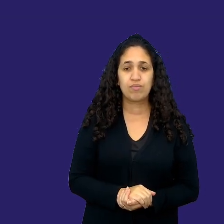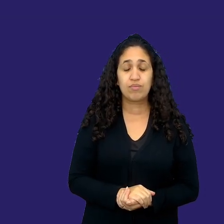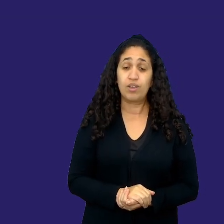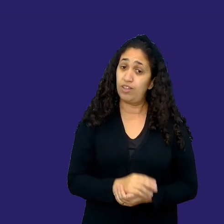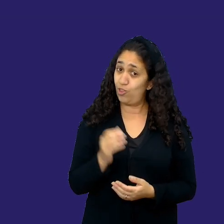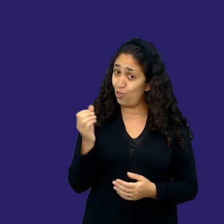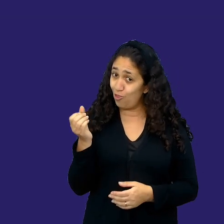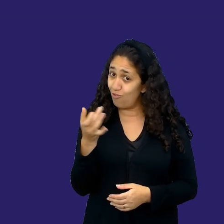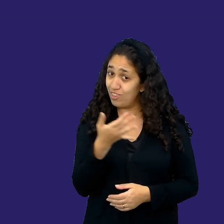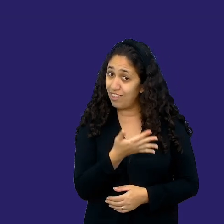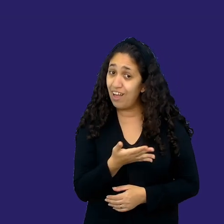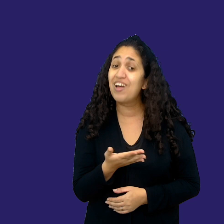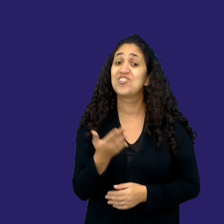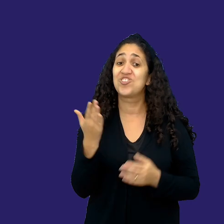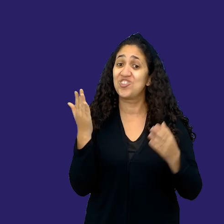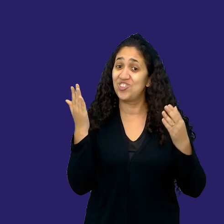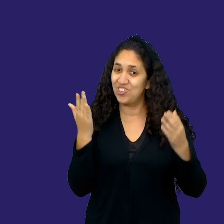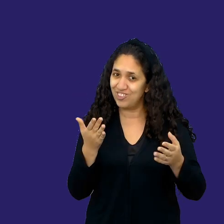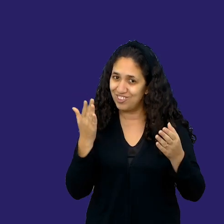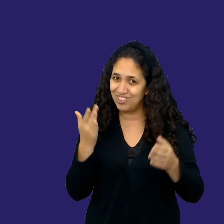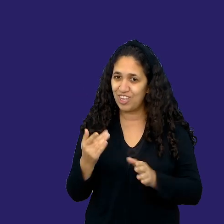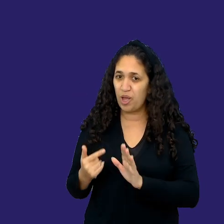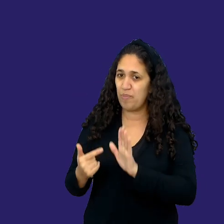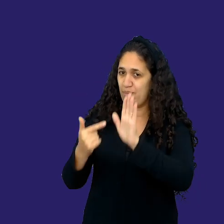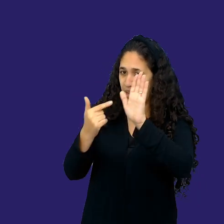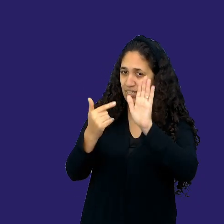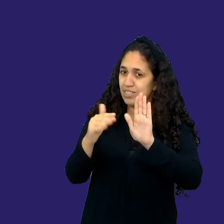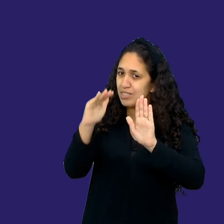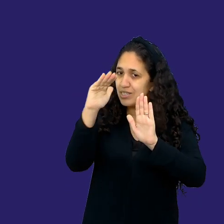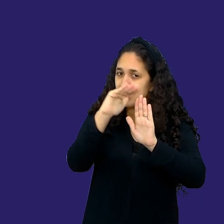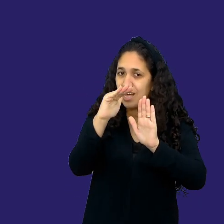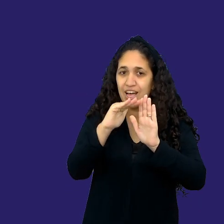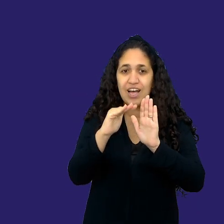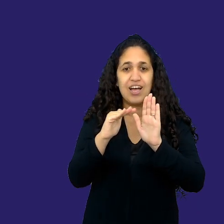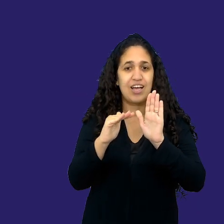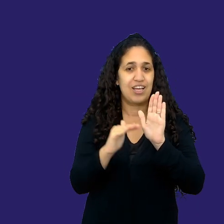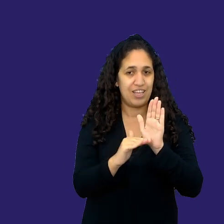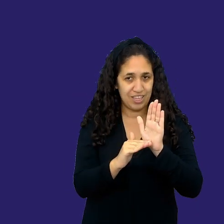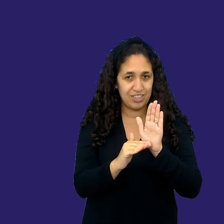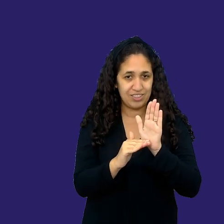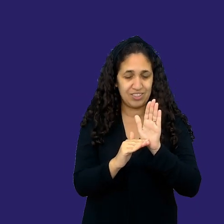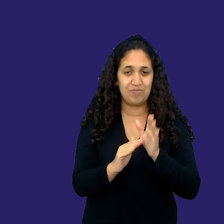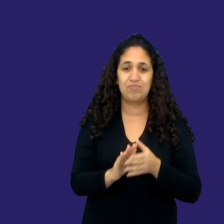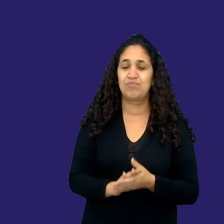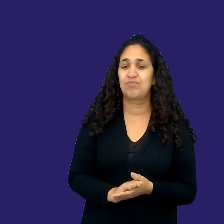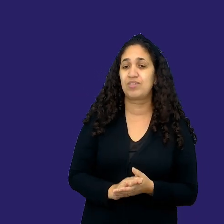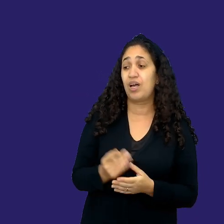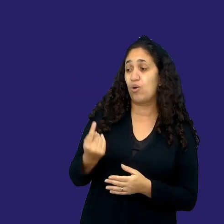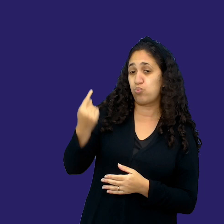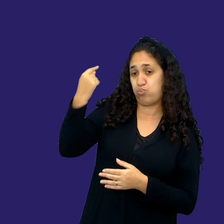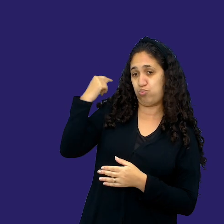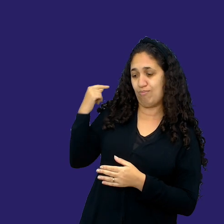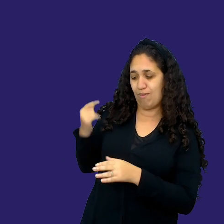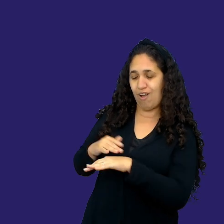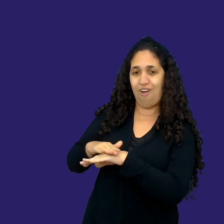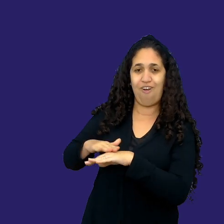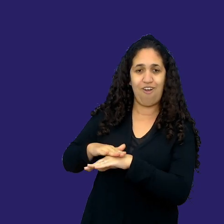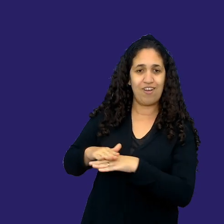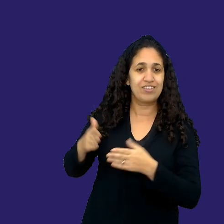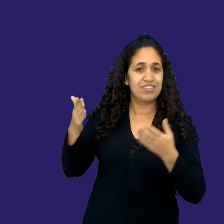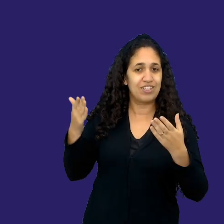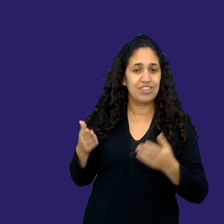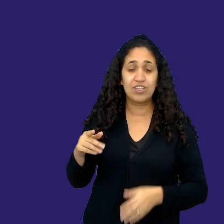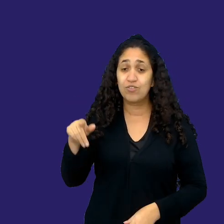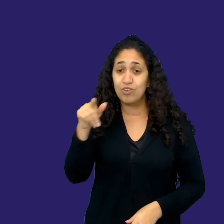também que já foi apresentada para vocês aí na pauta de etapa, não é? Na nossa última conversa, aqui